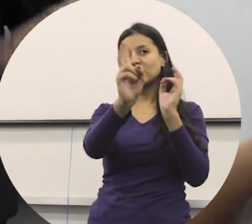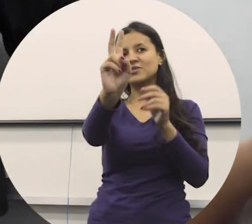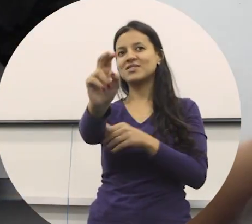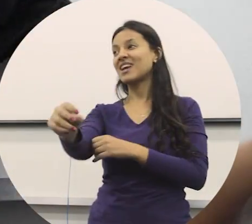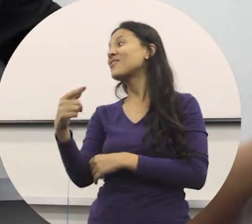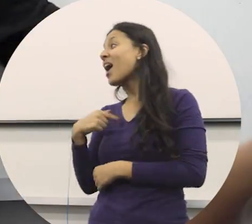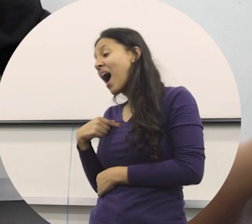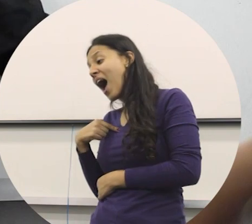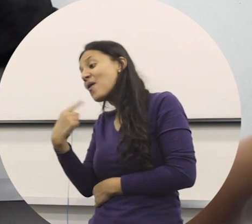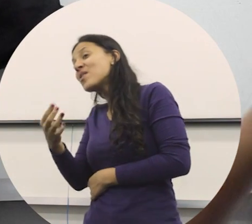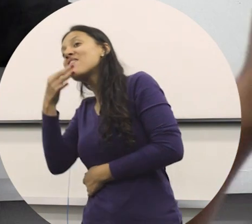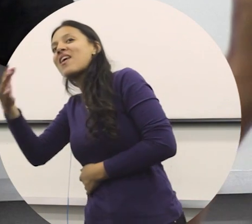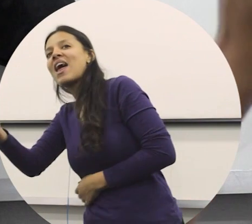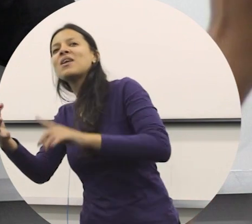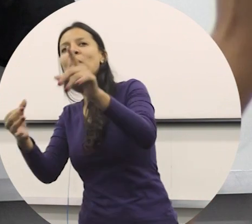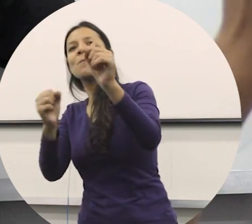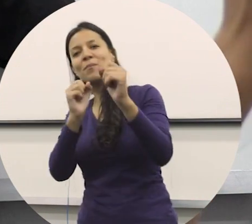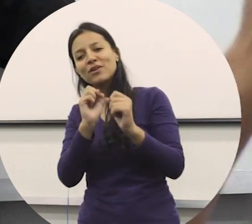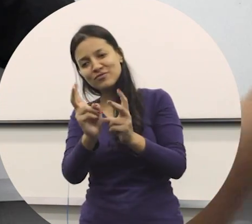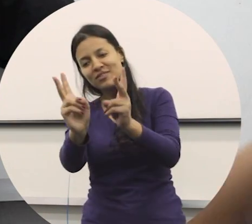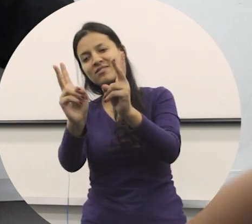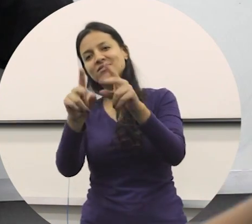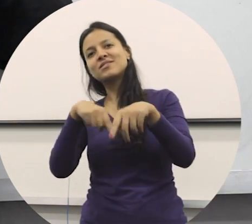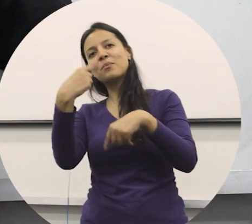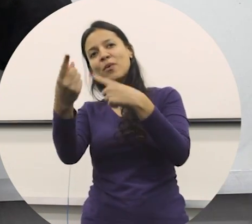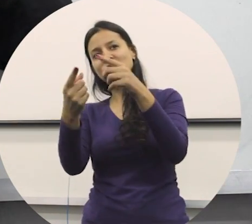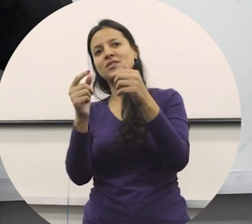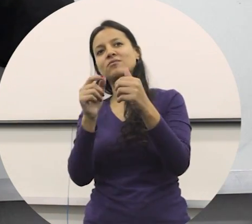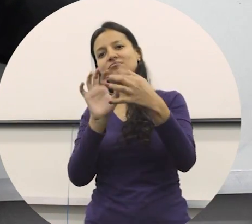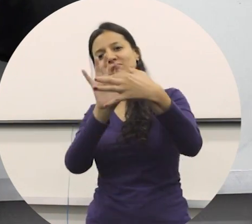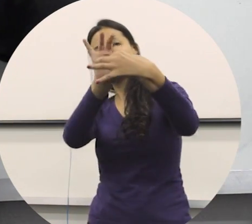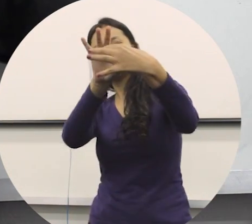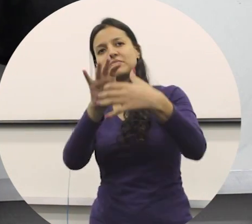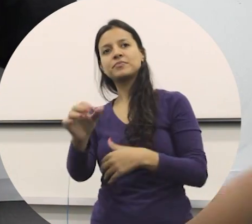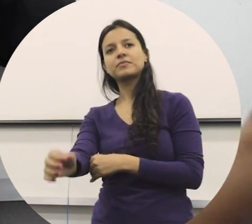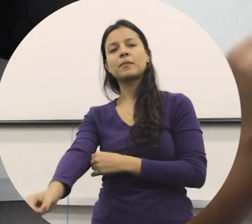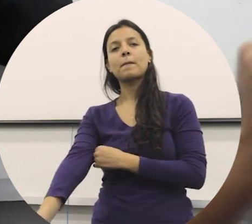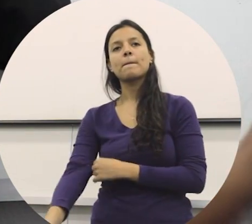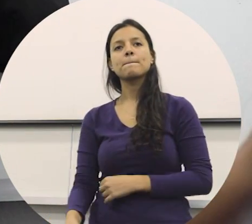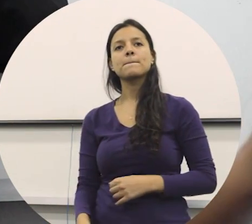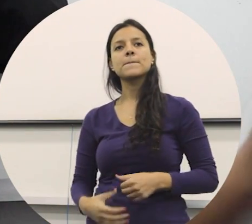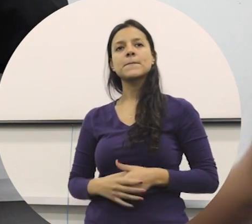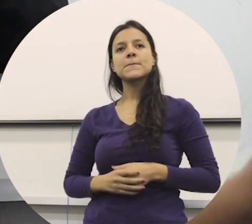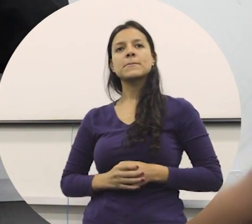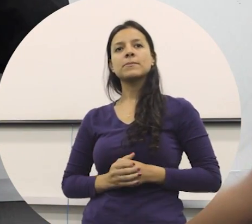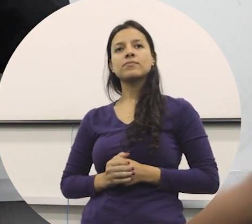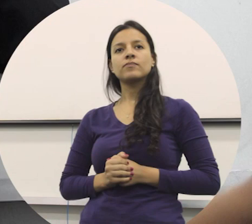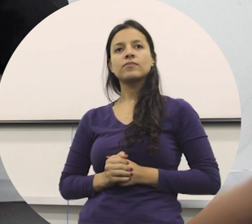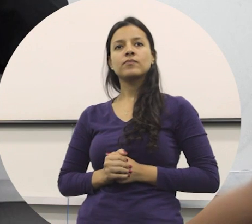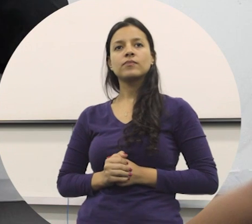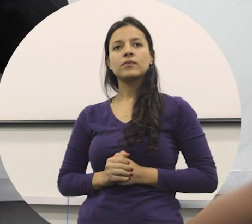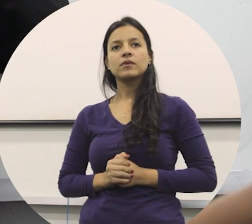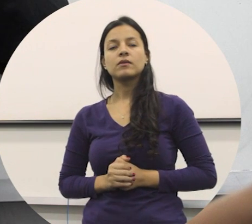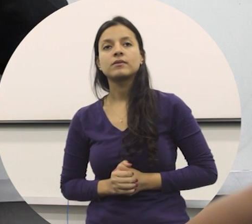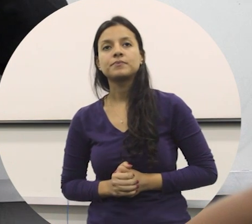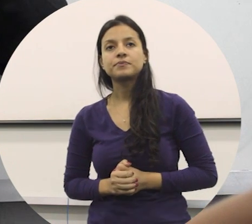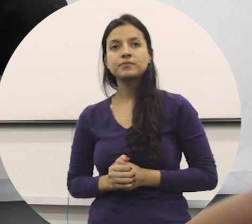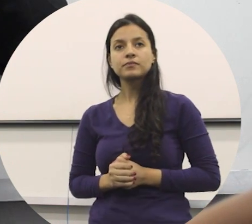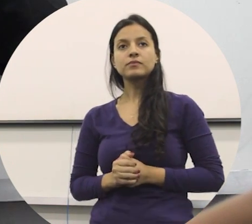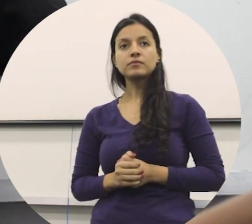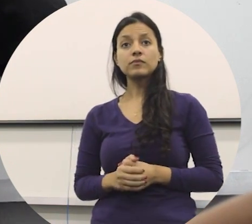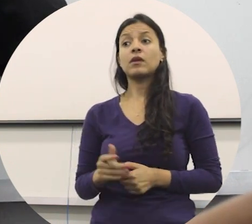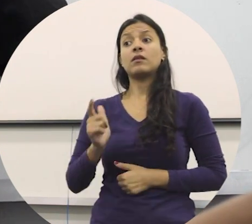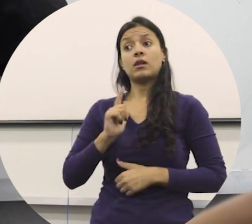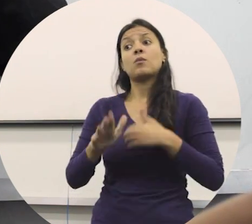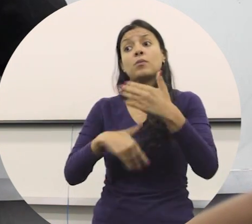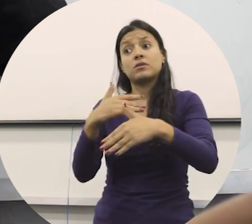Pode. Não, pode introduzir, que é de algo que eu vou atrás. É, eu acho que a gente tá meio que relevando o processo,